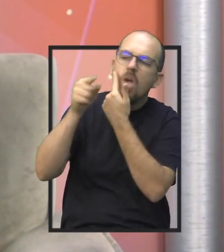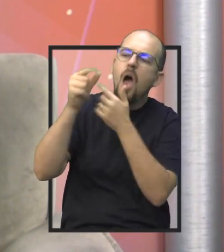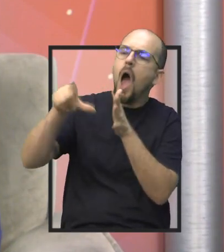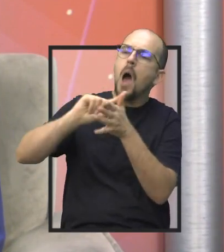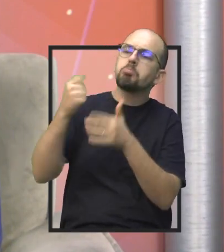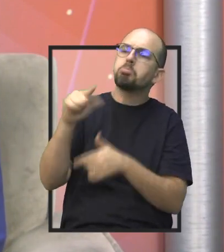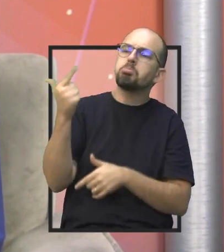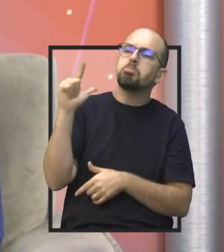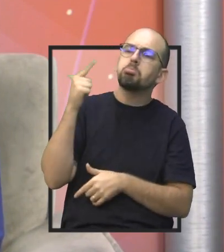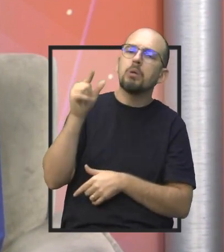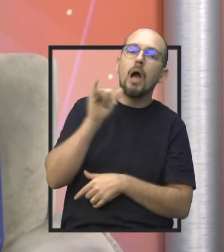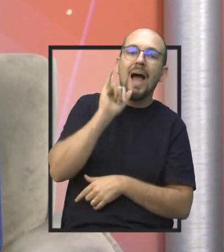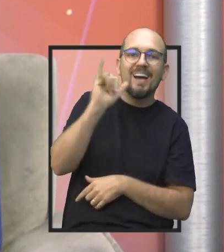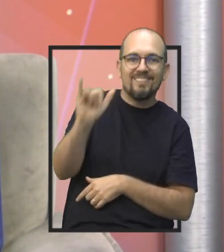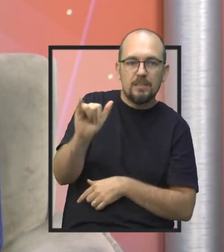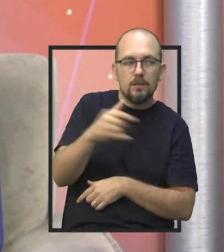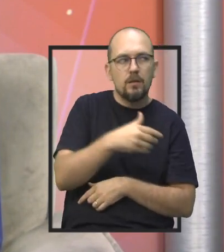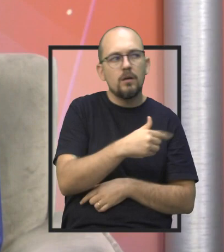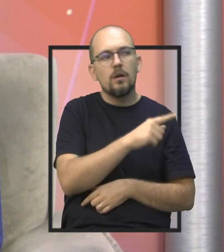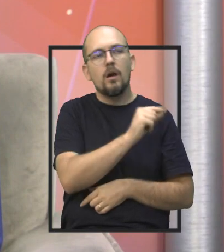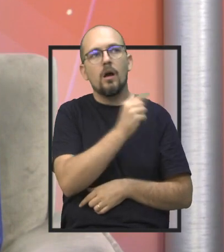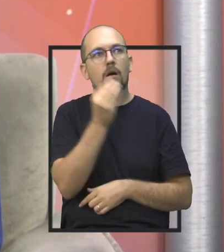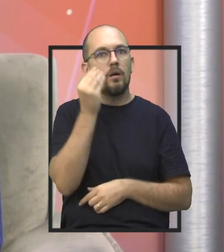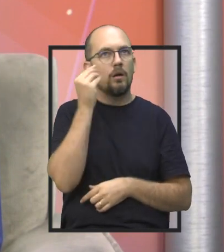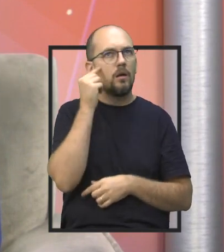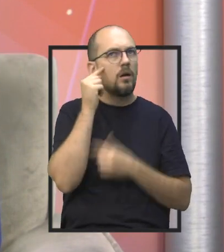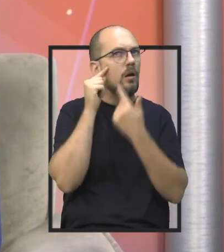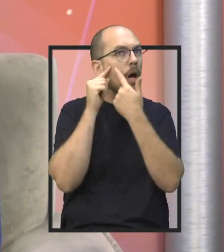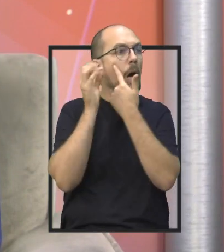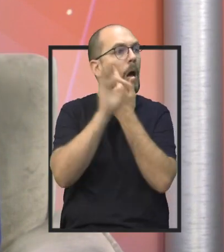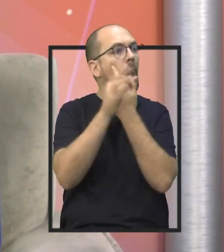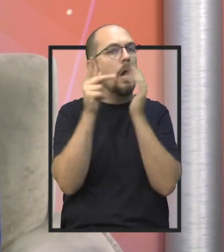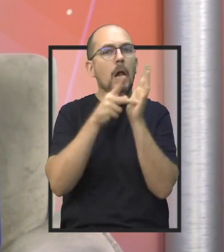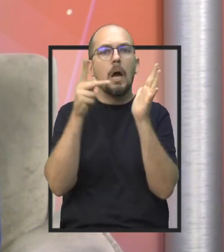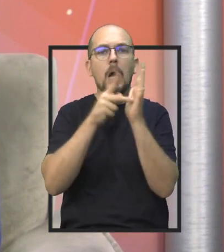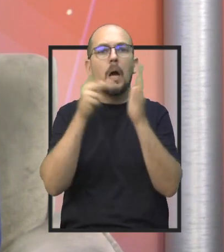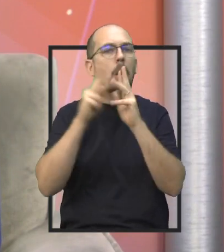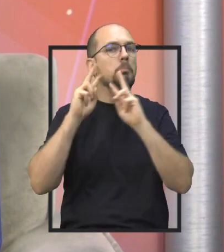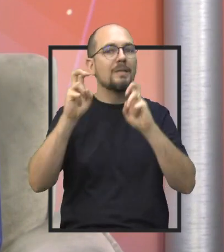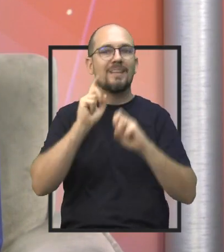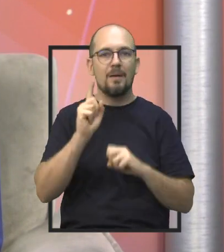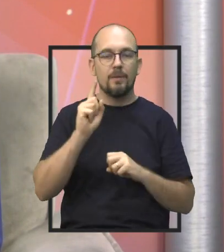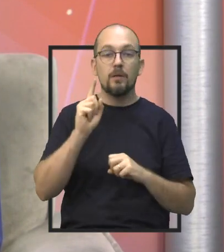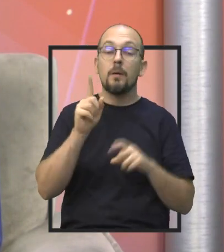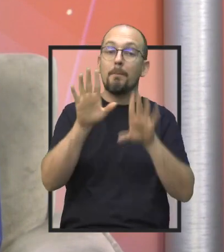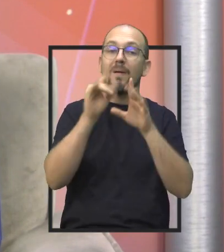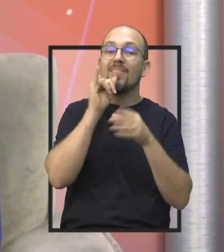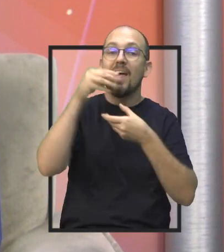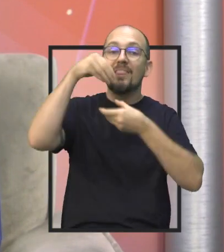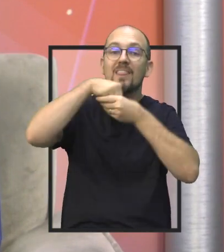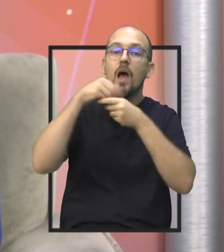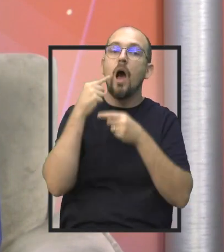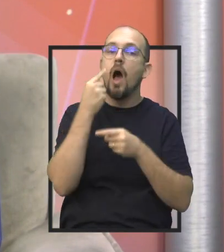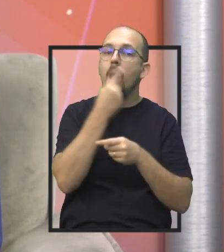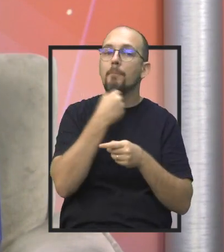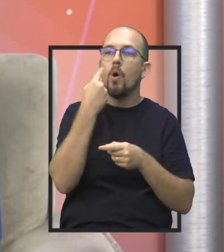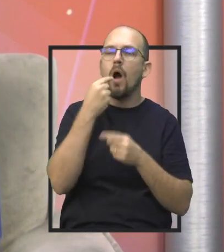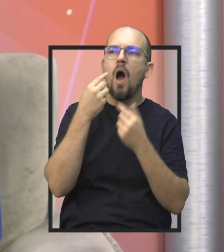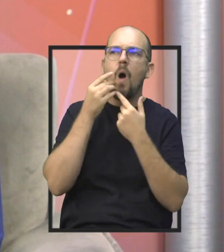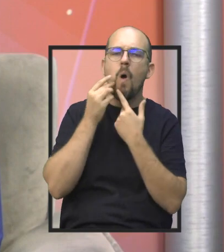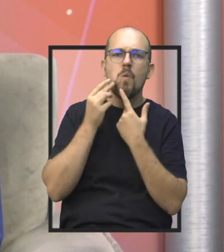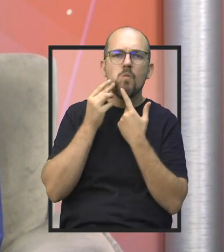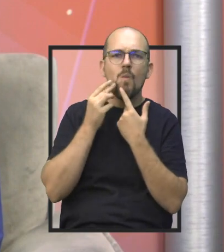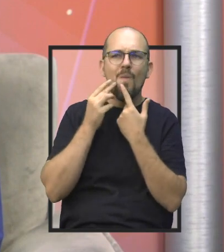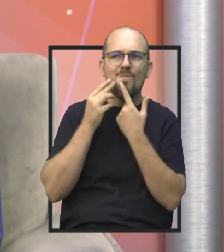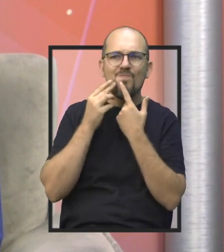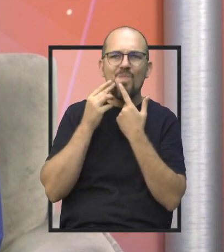tinha antes. Isso já facilita o diagnóstico. Agora, dentro da boca, uma lesão que não cicatriza, passou